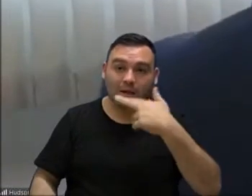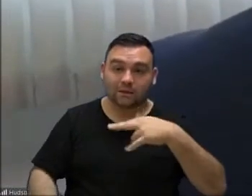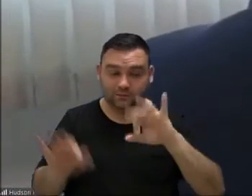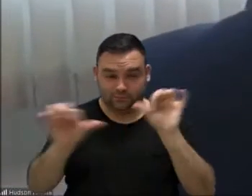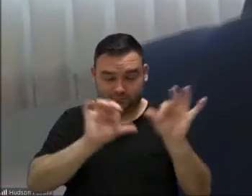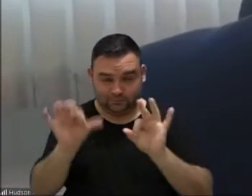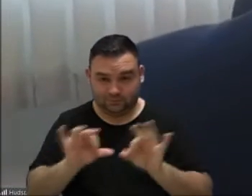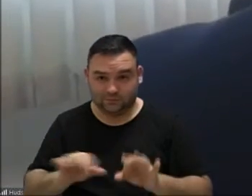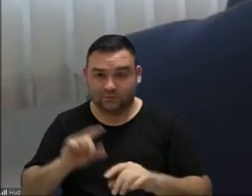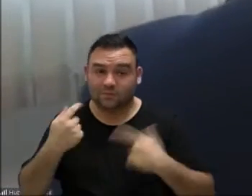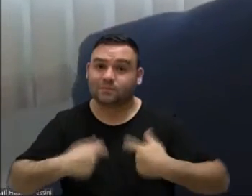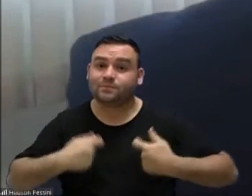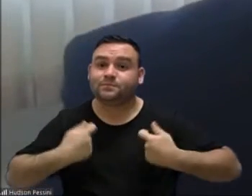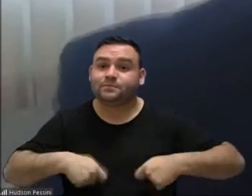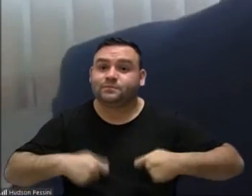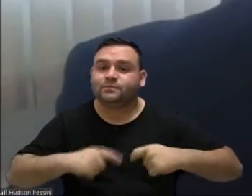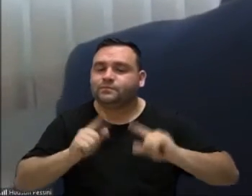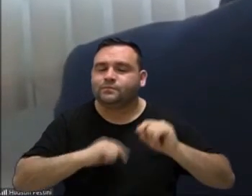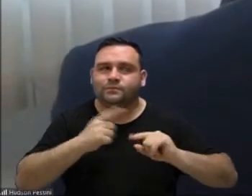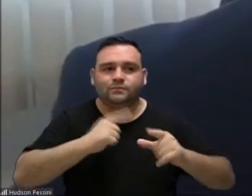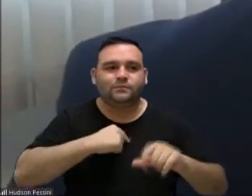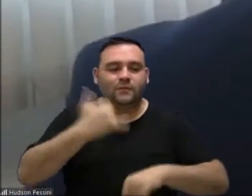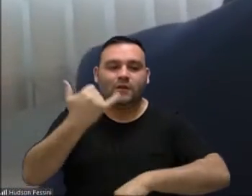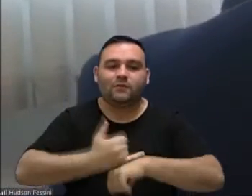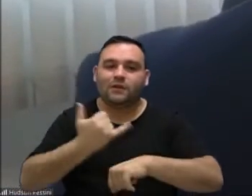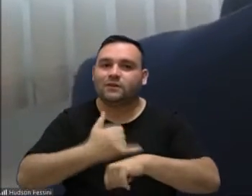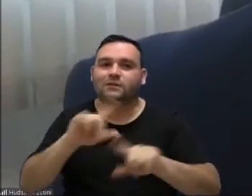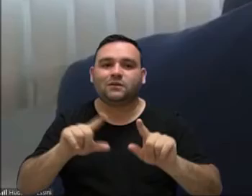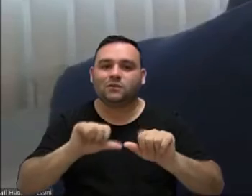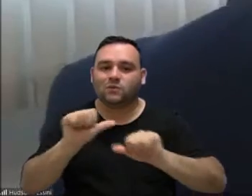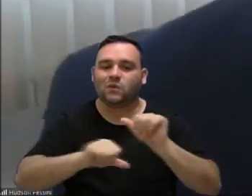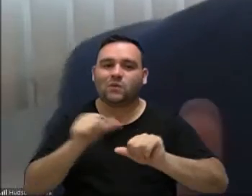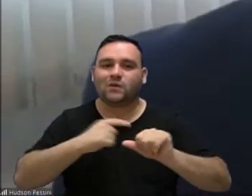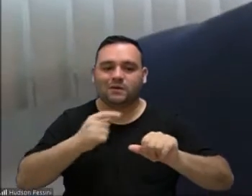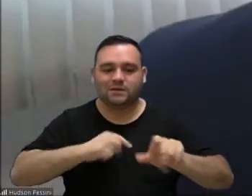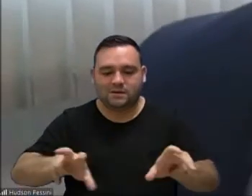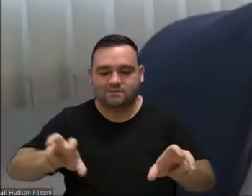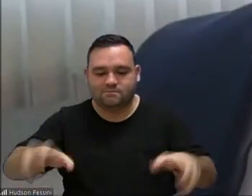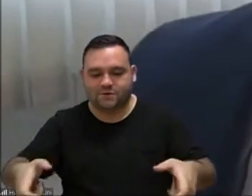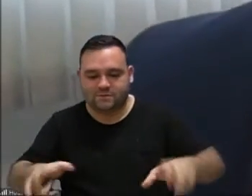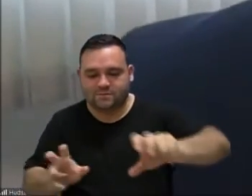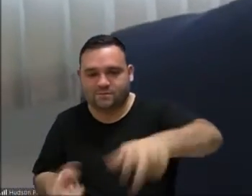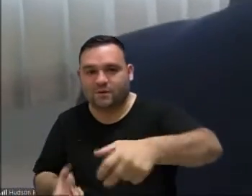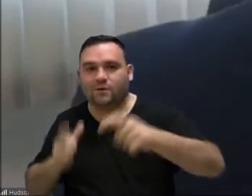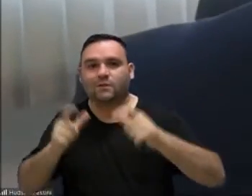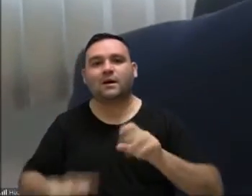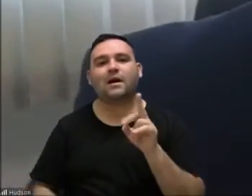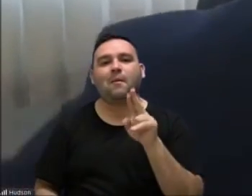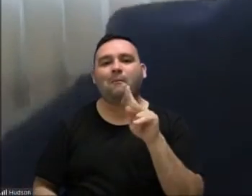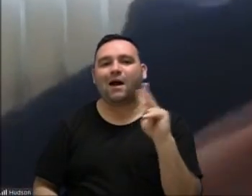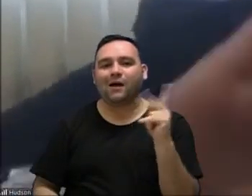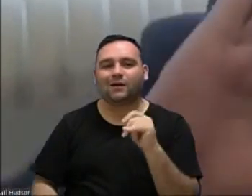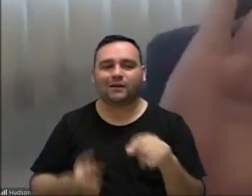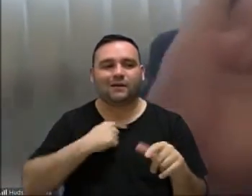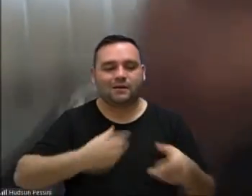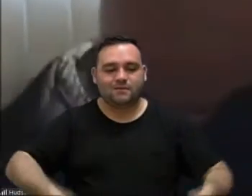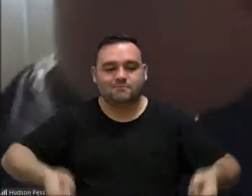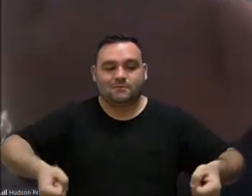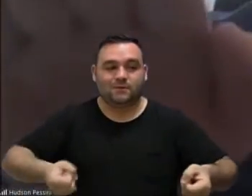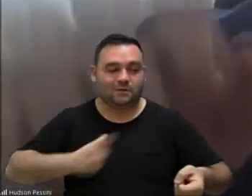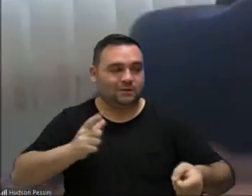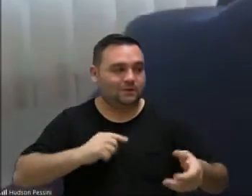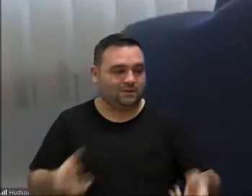ele teve que fazer a tampa do bueiro com dobradiça se você descer da Braguinha hoje você vai ver que a tampa não sai ela